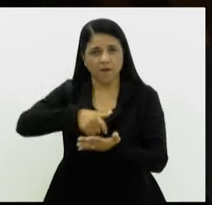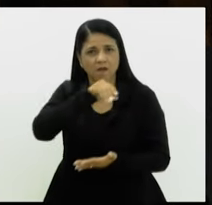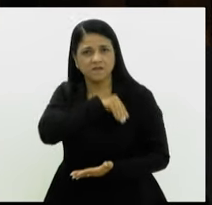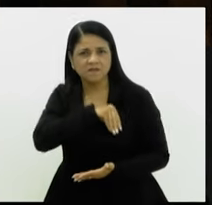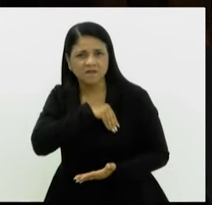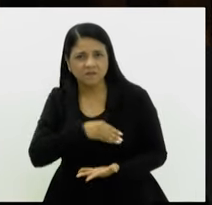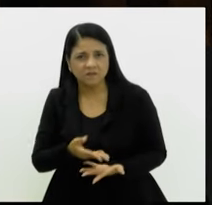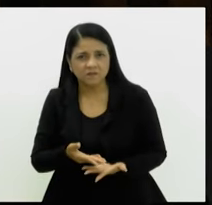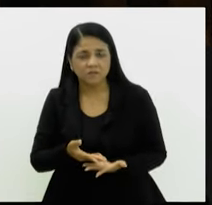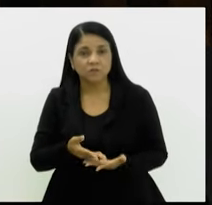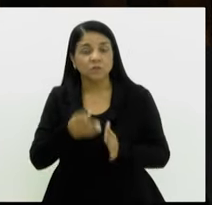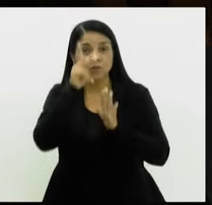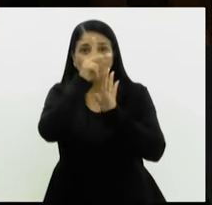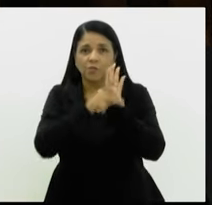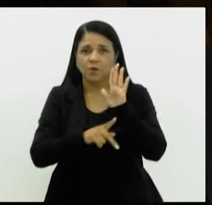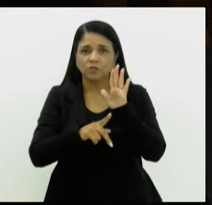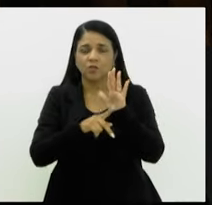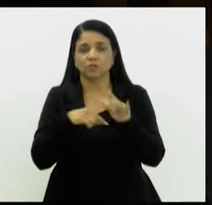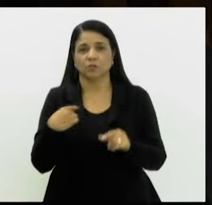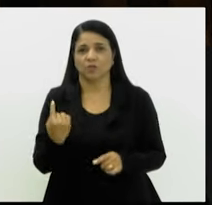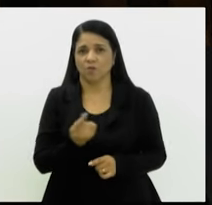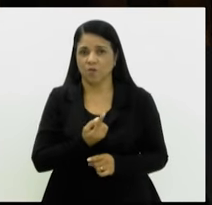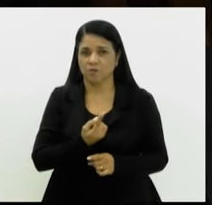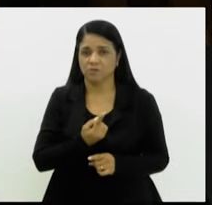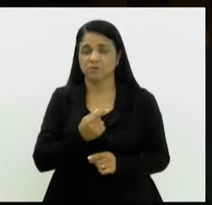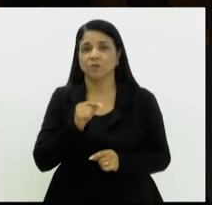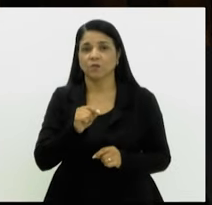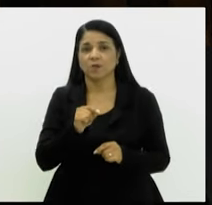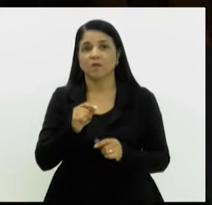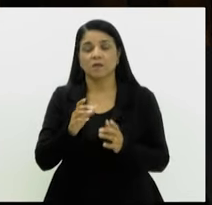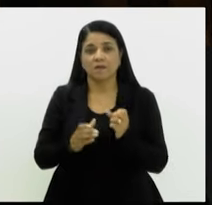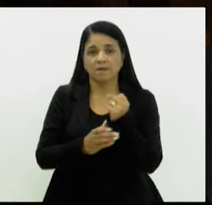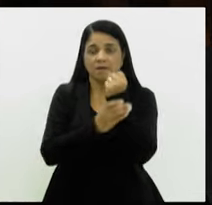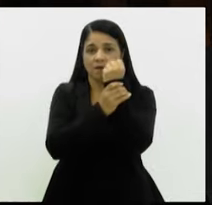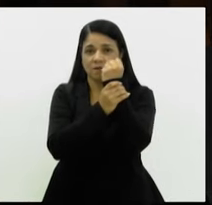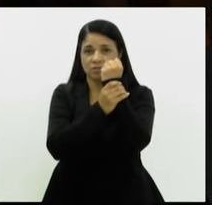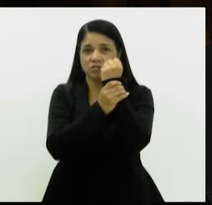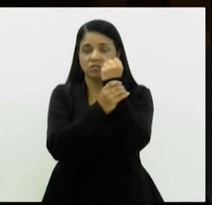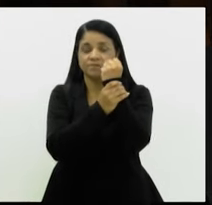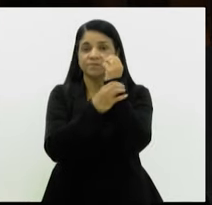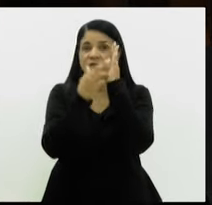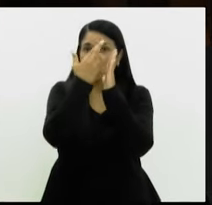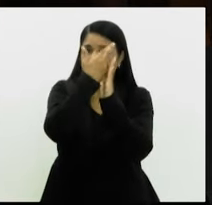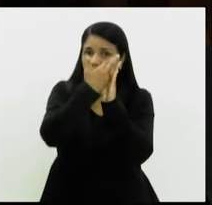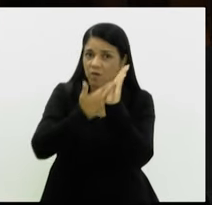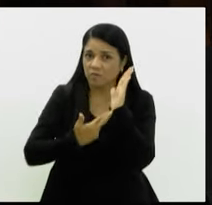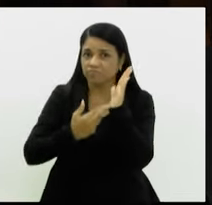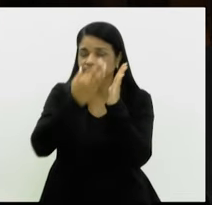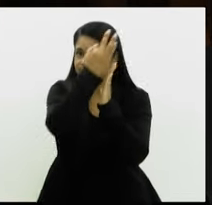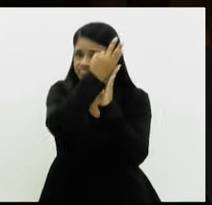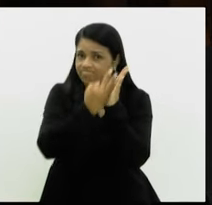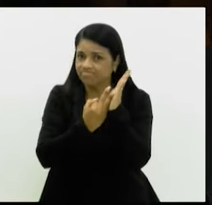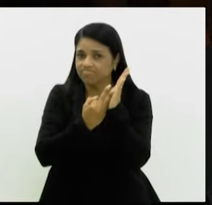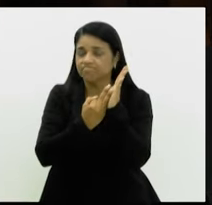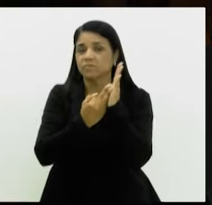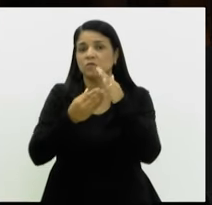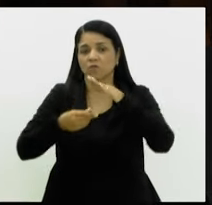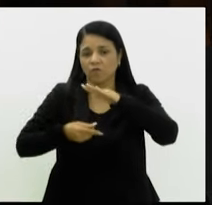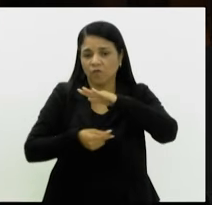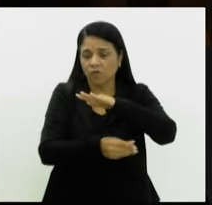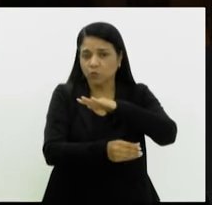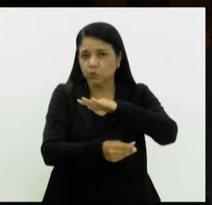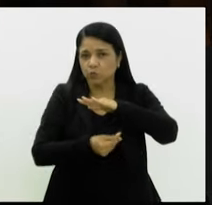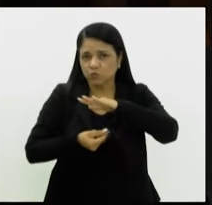Então, o nosso projeto é para garantir a redação original do Fundo Soberano, que foi amplamente discutido nessa